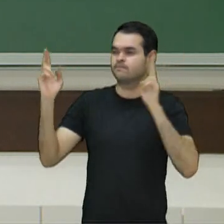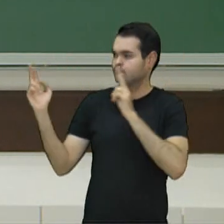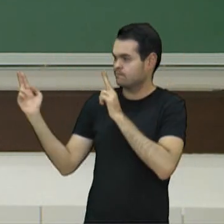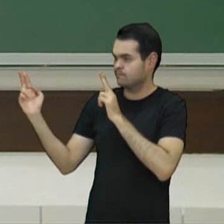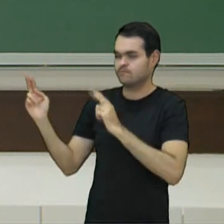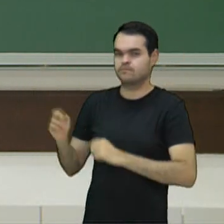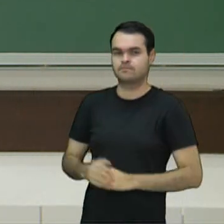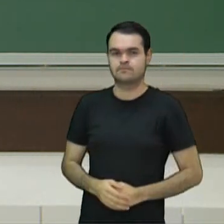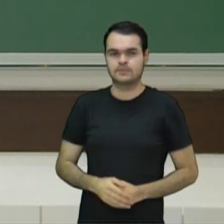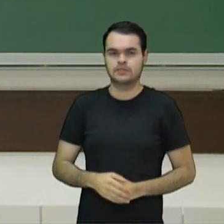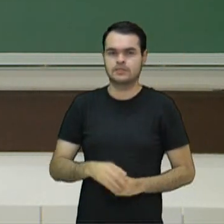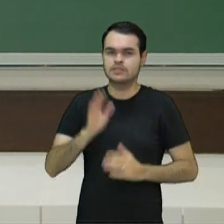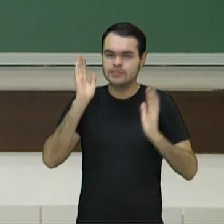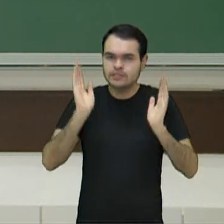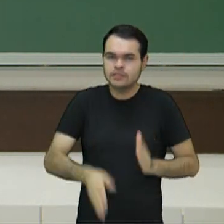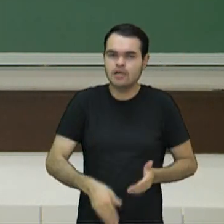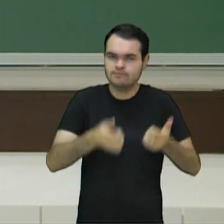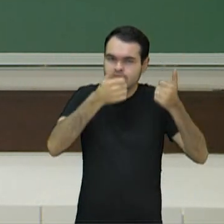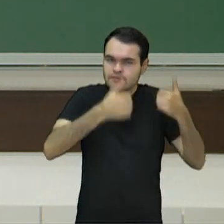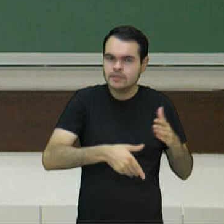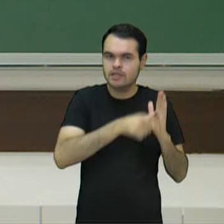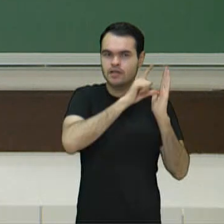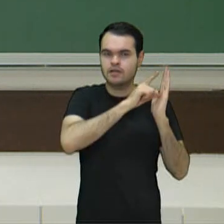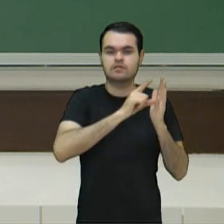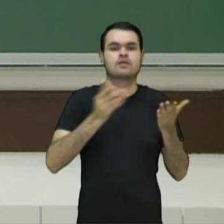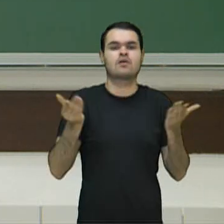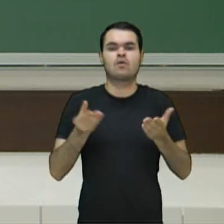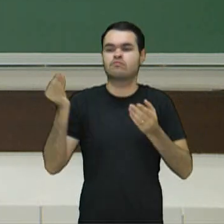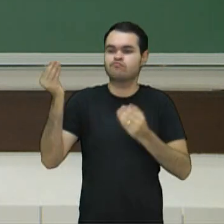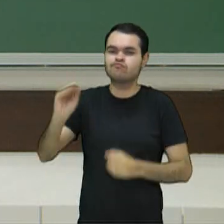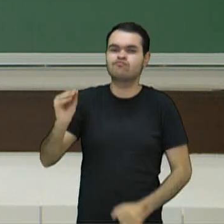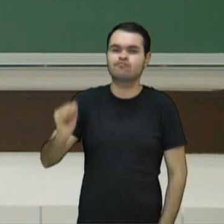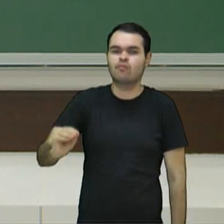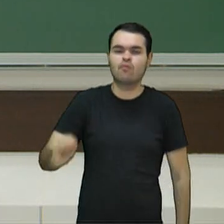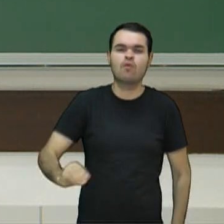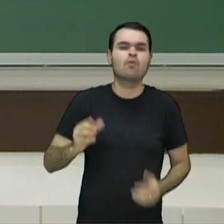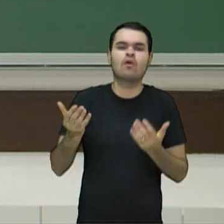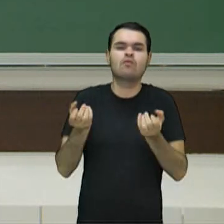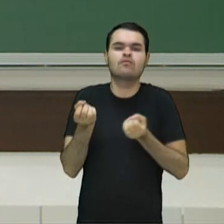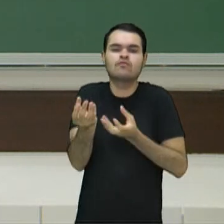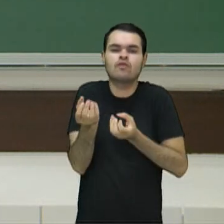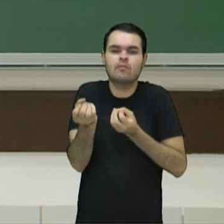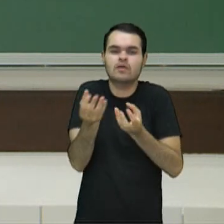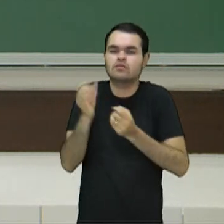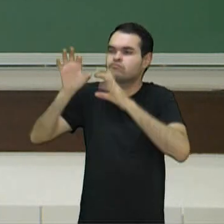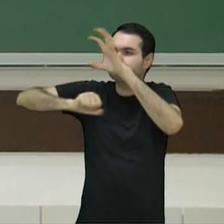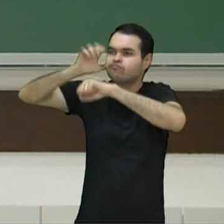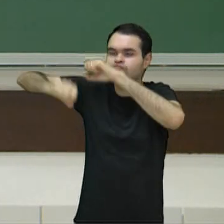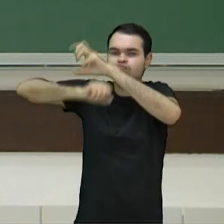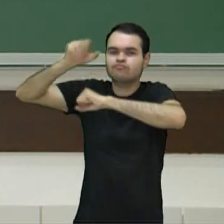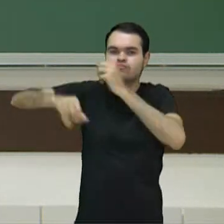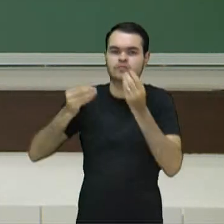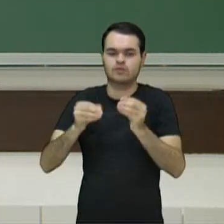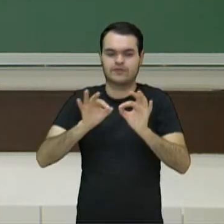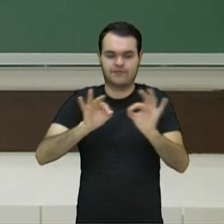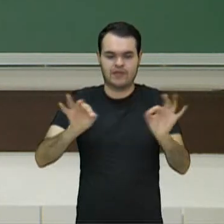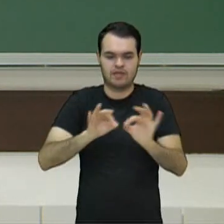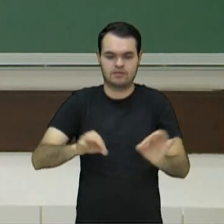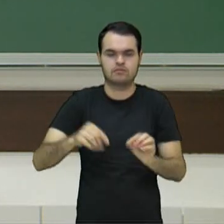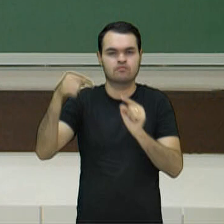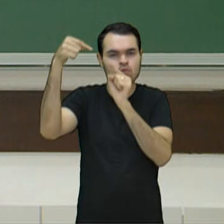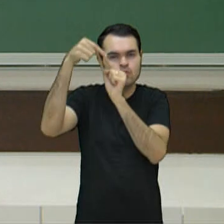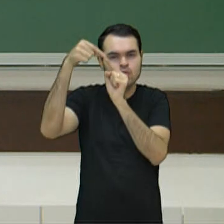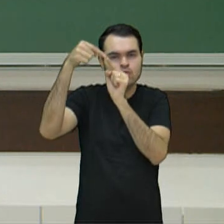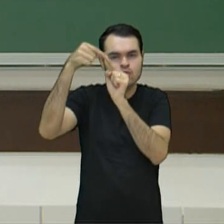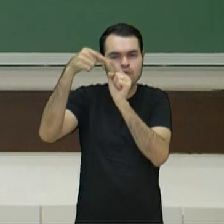já vimos anteriormente, e vão colocar para mim quais as informações para que a frase fique correta de acordo com o